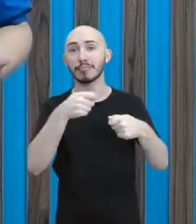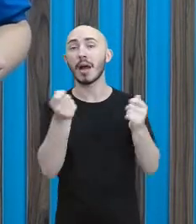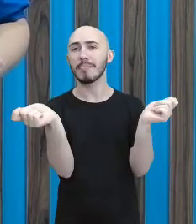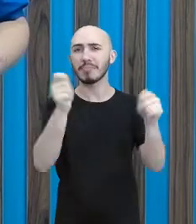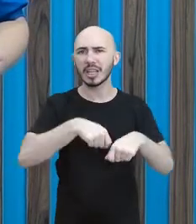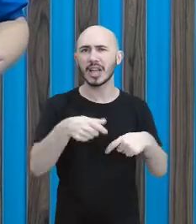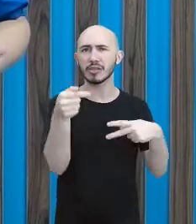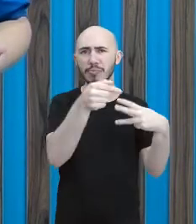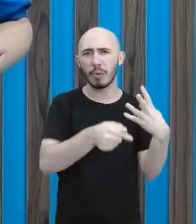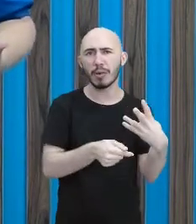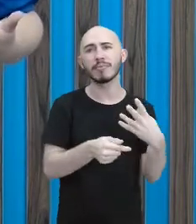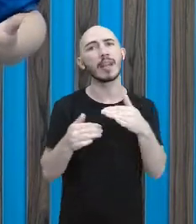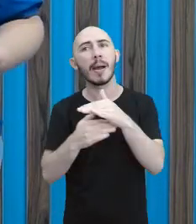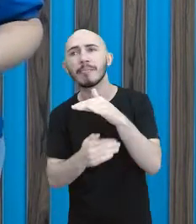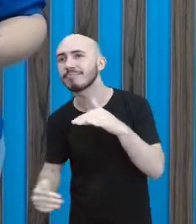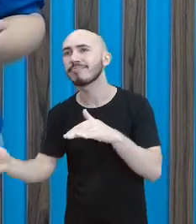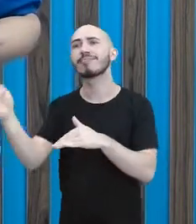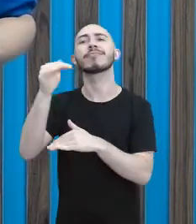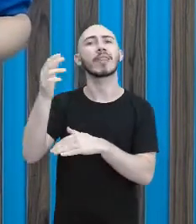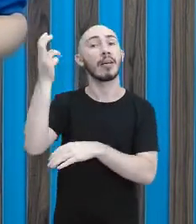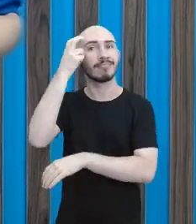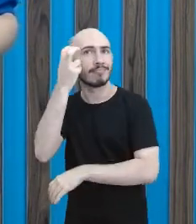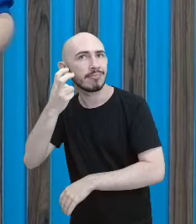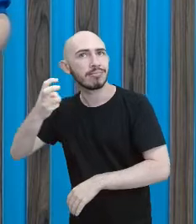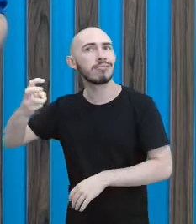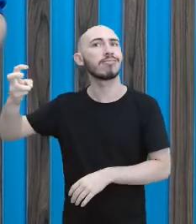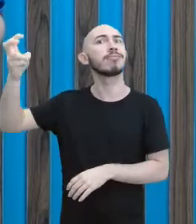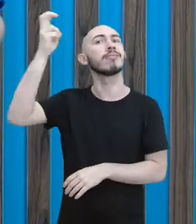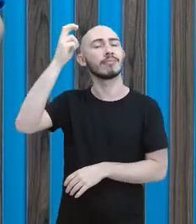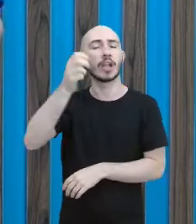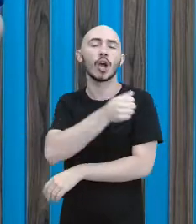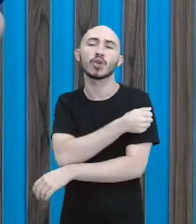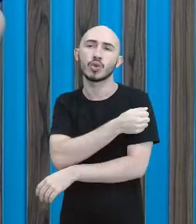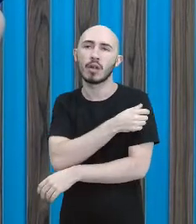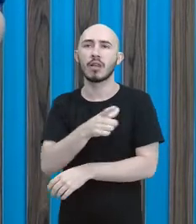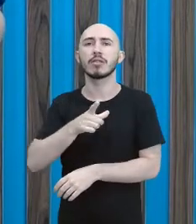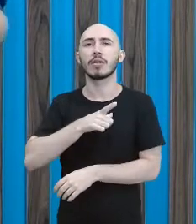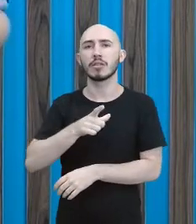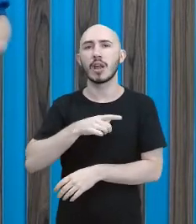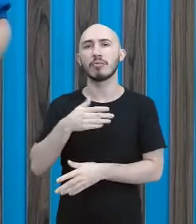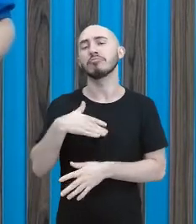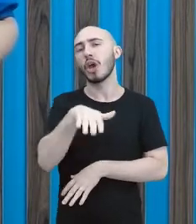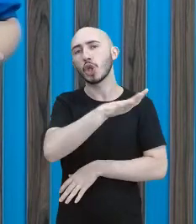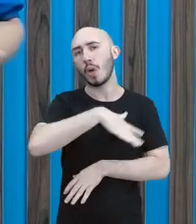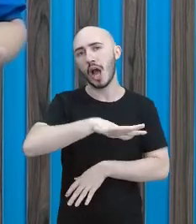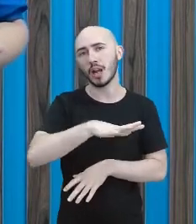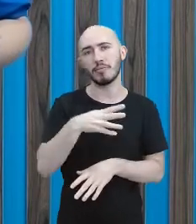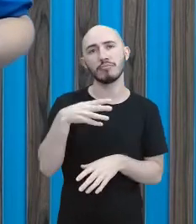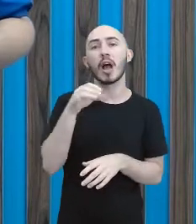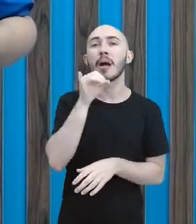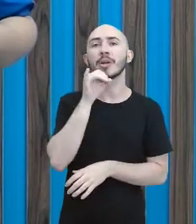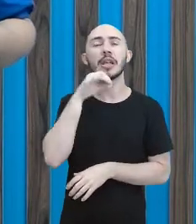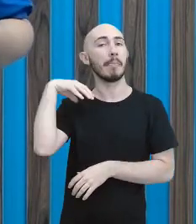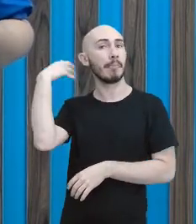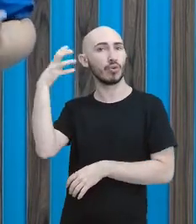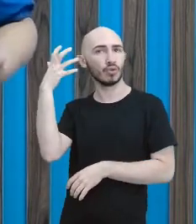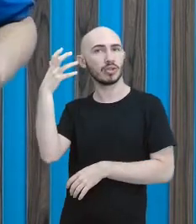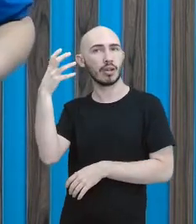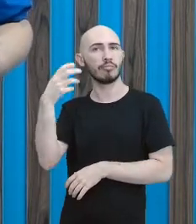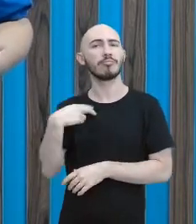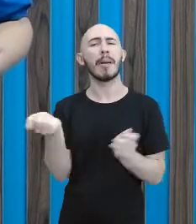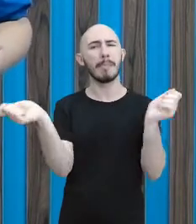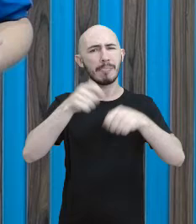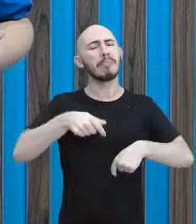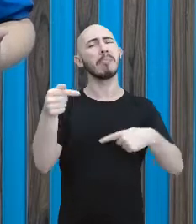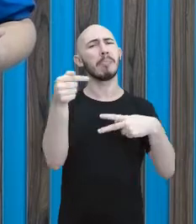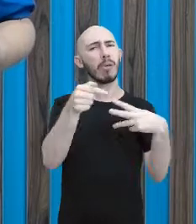ainda mais trabalhadas. Então, o estudante ele tem alta habilidade em uma determinada área, música, por exemplo, e quando ele fica